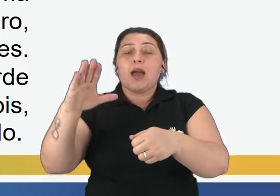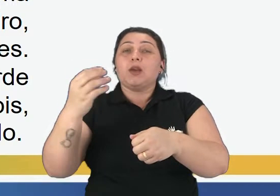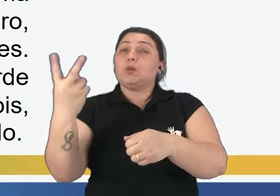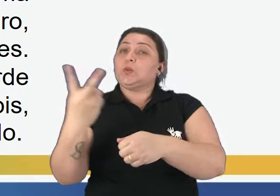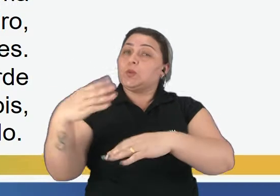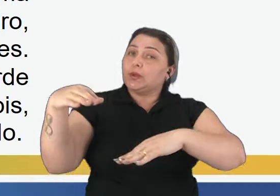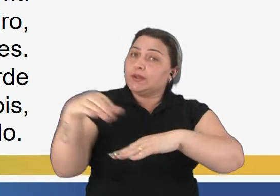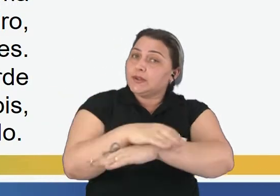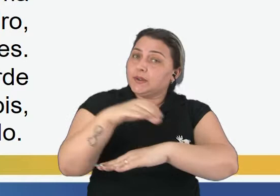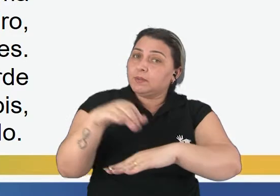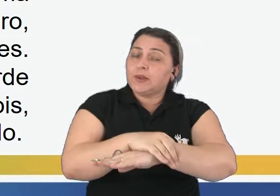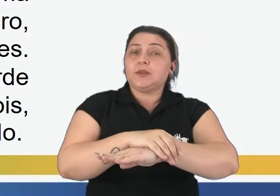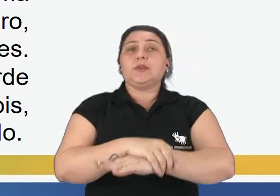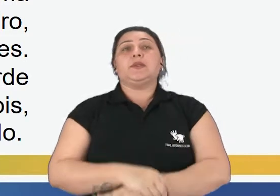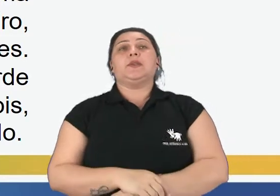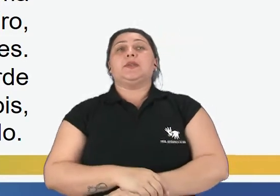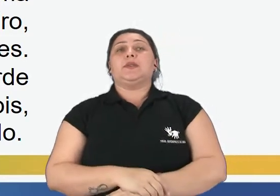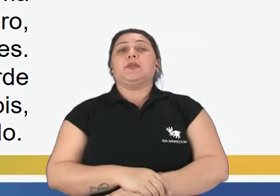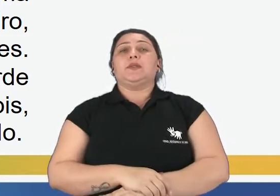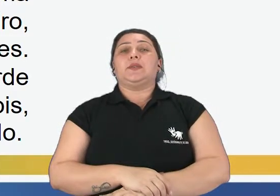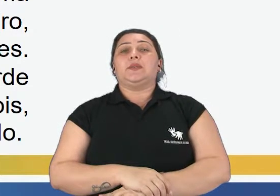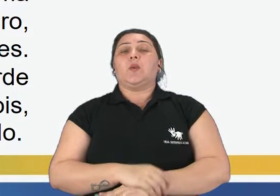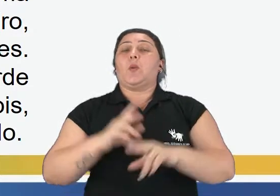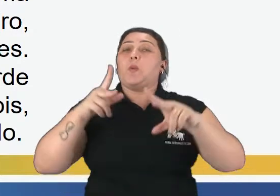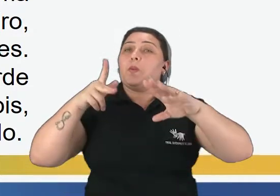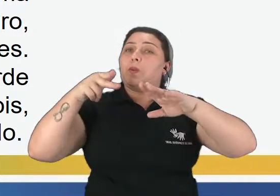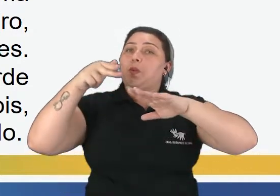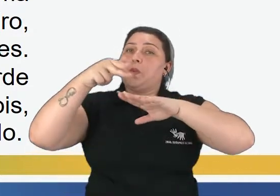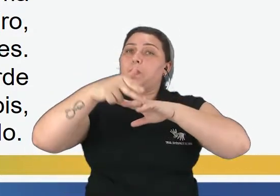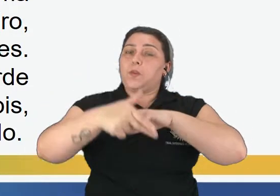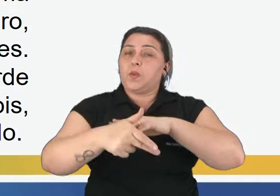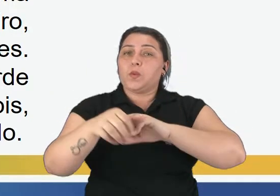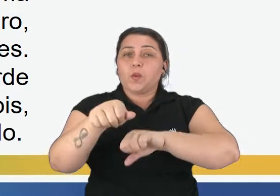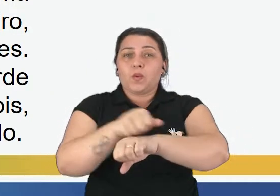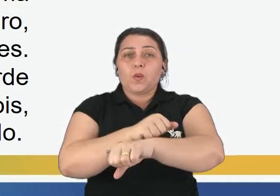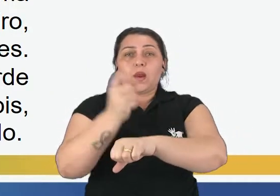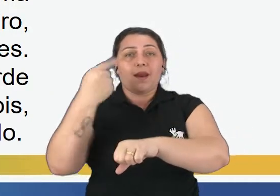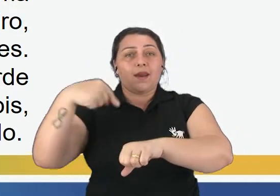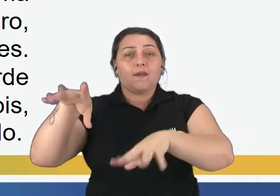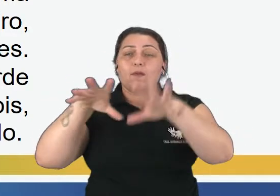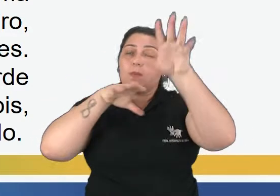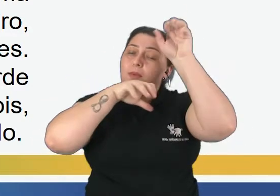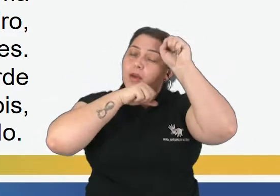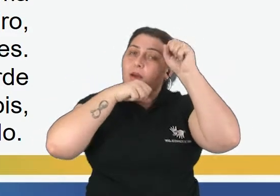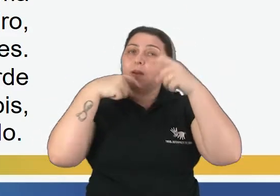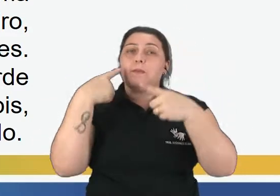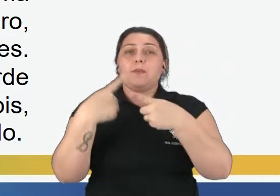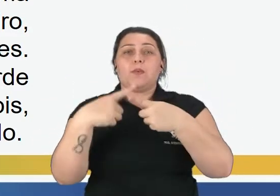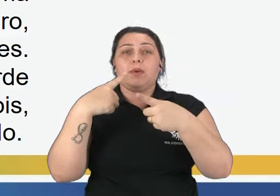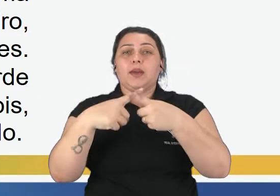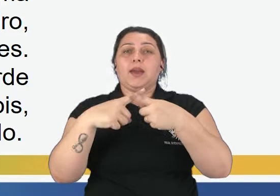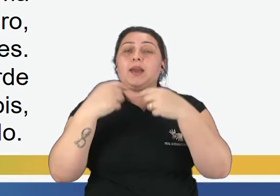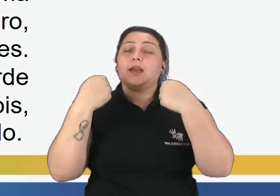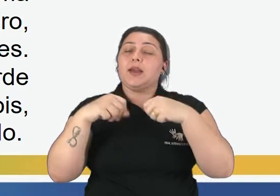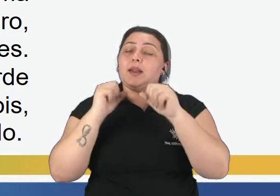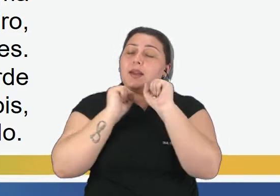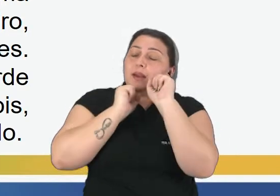2 pares. Naquele dia, cortou o couro e não foi para a cama tarde, porque pretendia